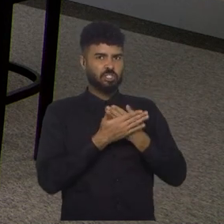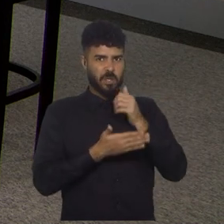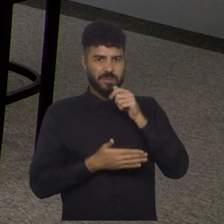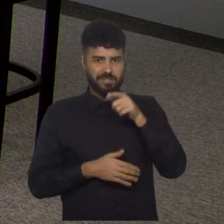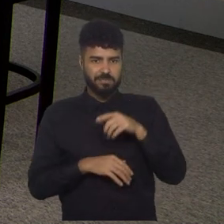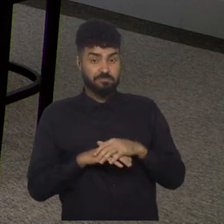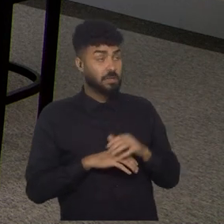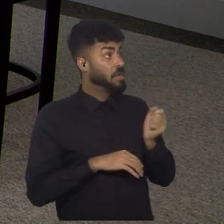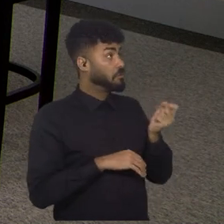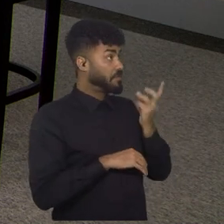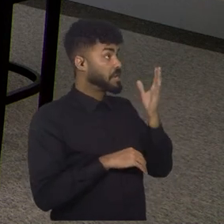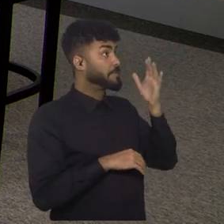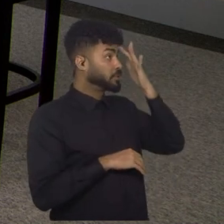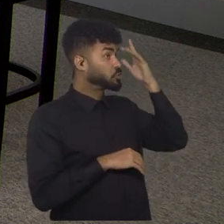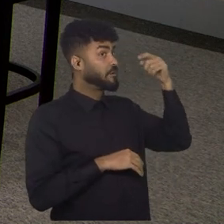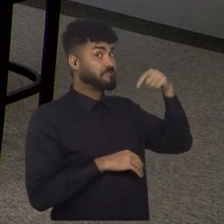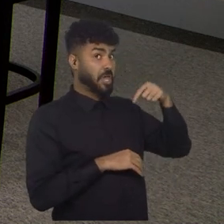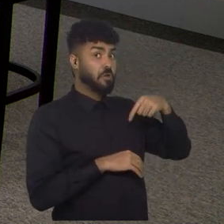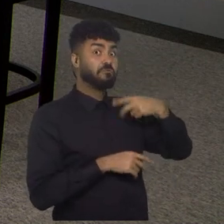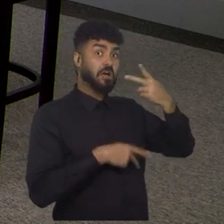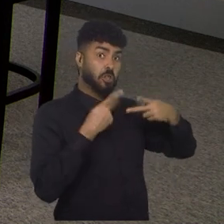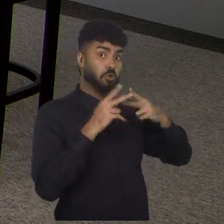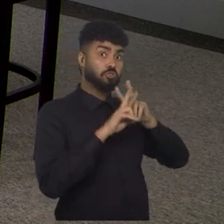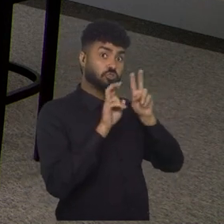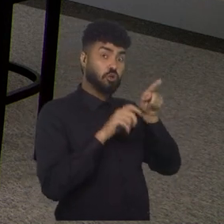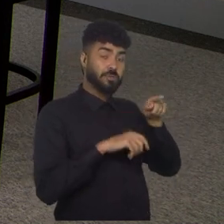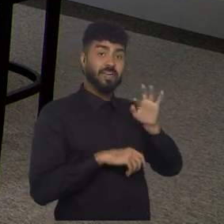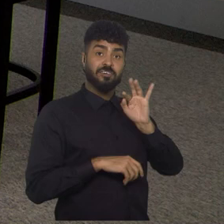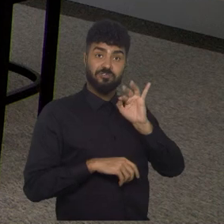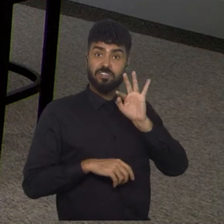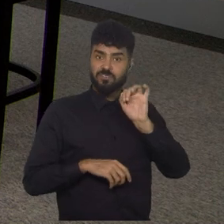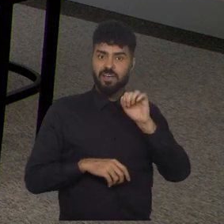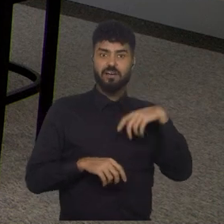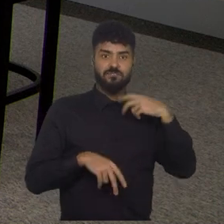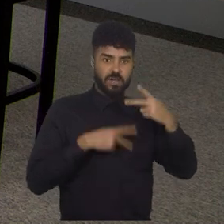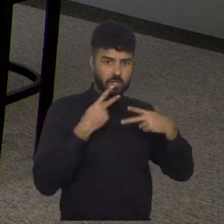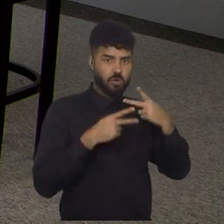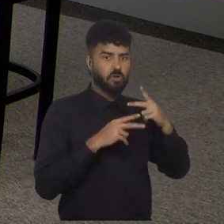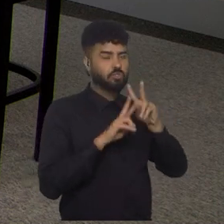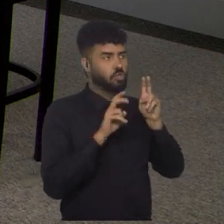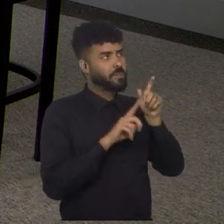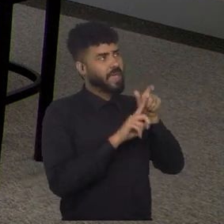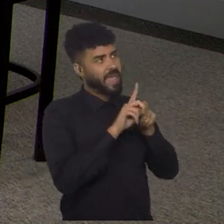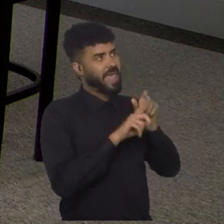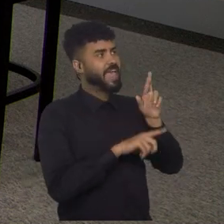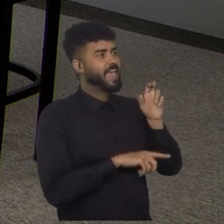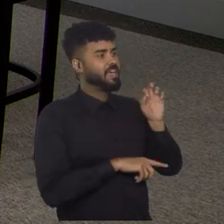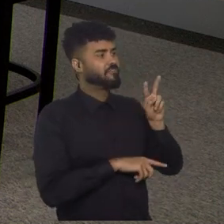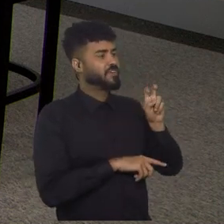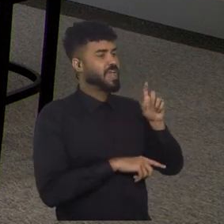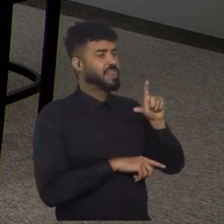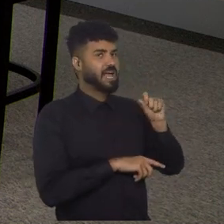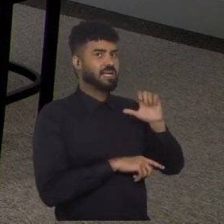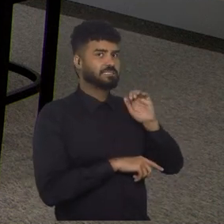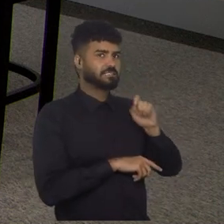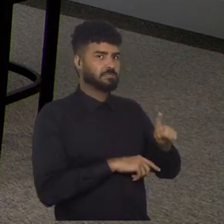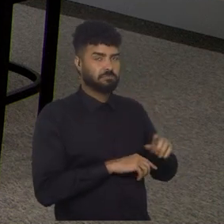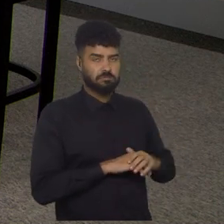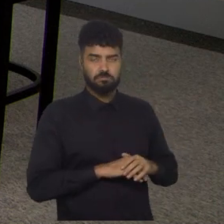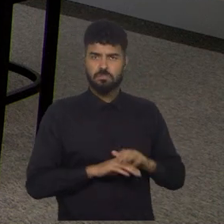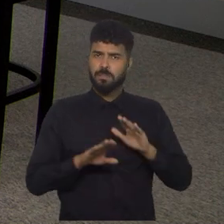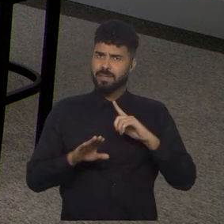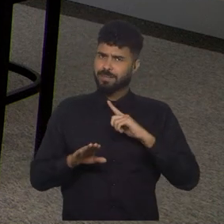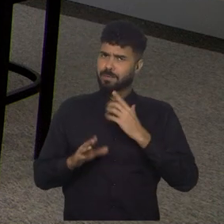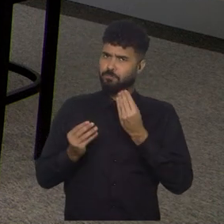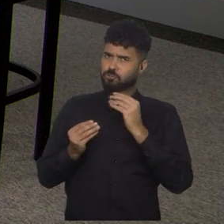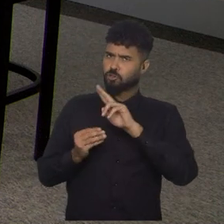inclusive, de várias pessoas. E a própria FIFA diz ela enquanto uma revelação, né? Mas tem um monte de